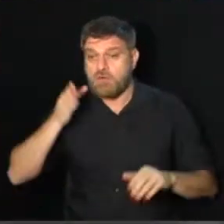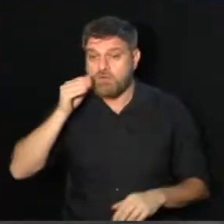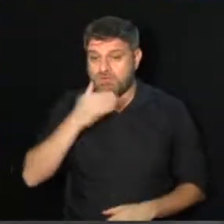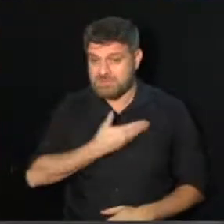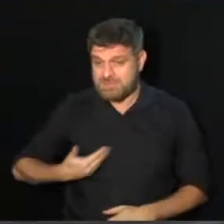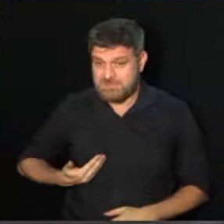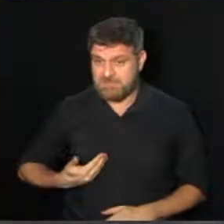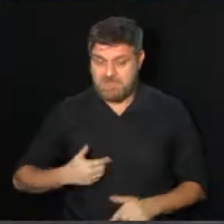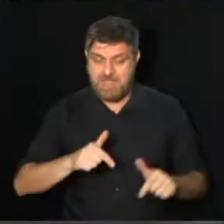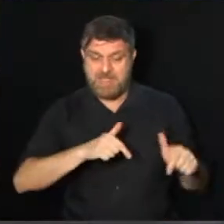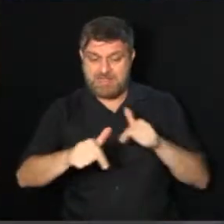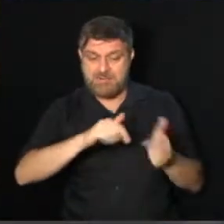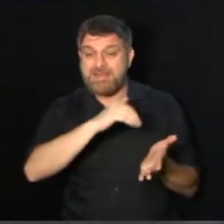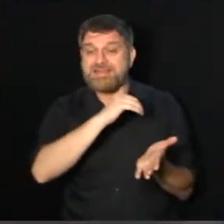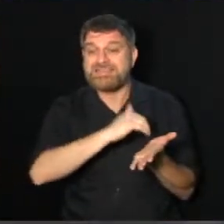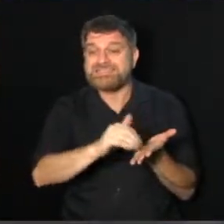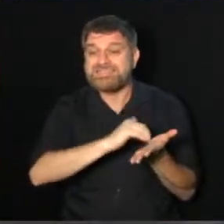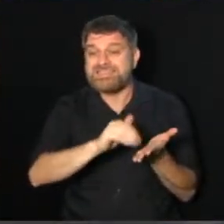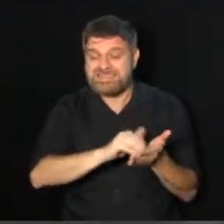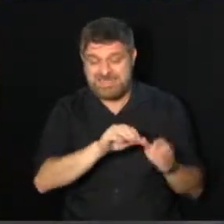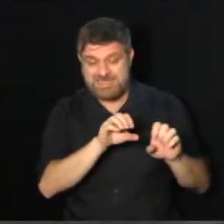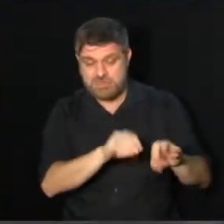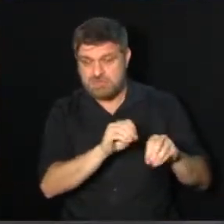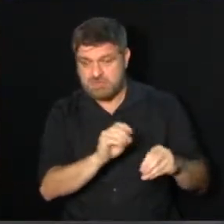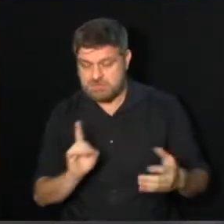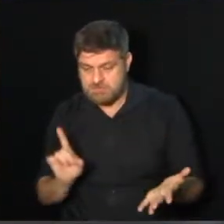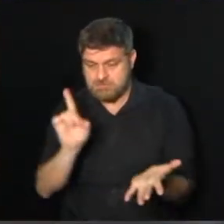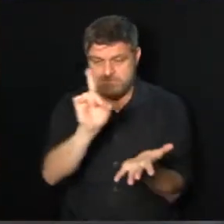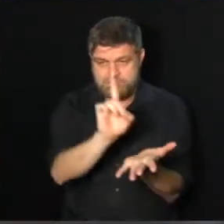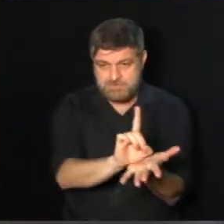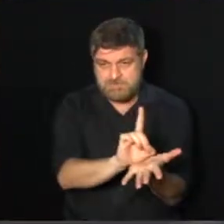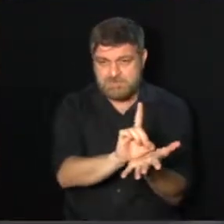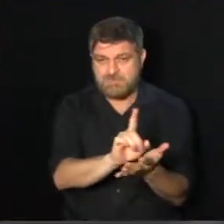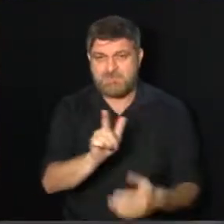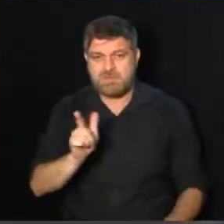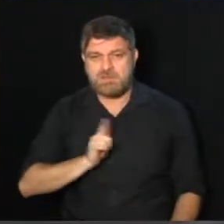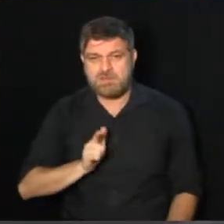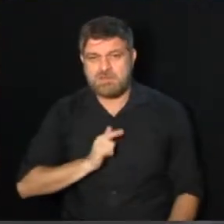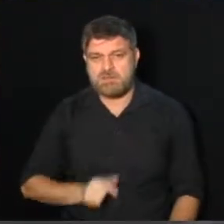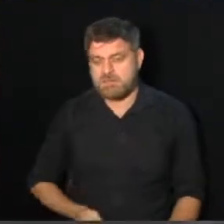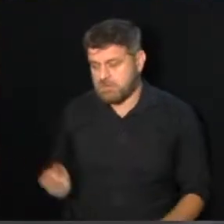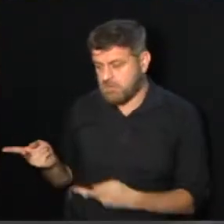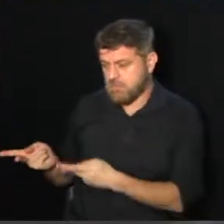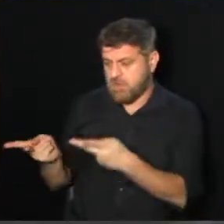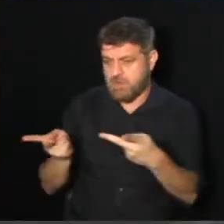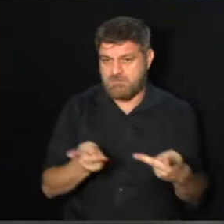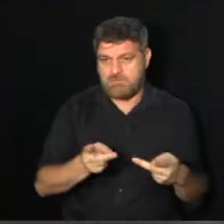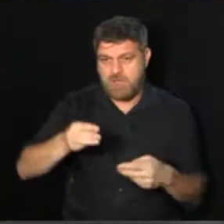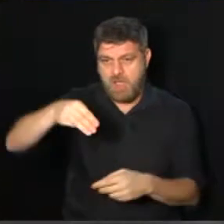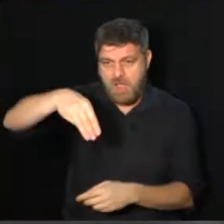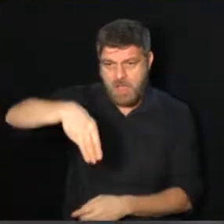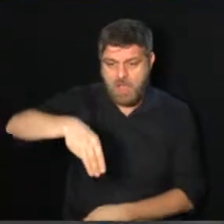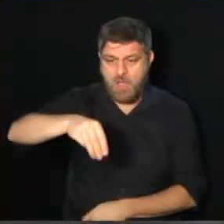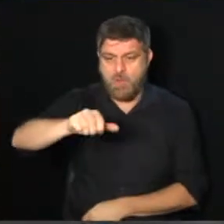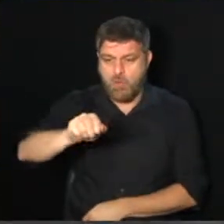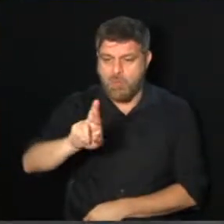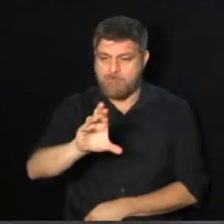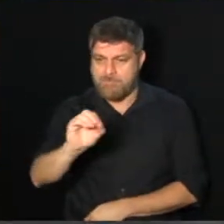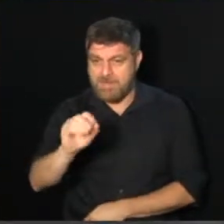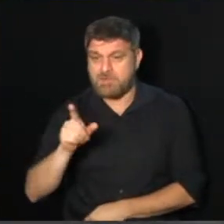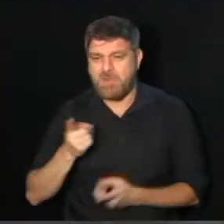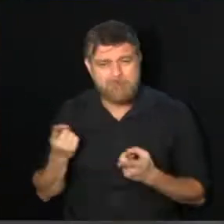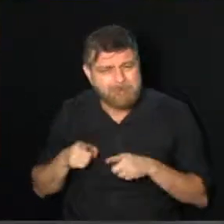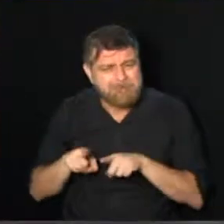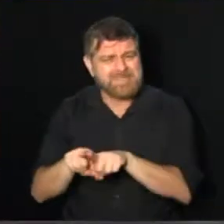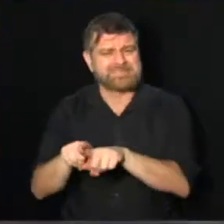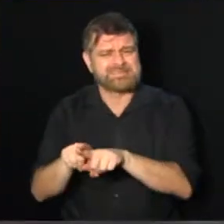da Secretaria Municipal de Educação e um convidado muito significativo, que é o Mário, que está aqui conosco, que é um